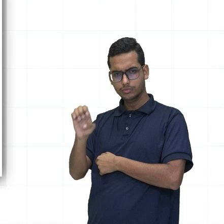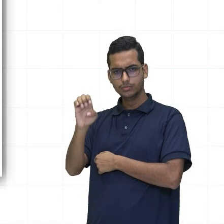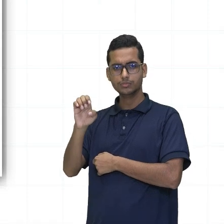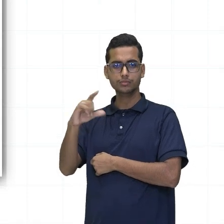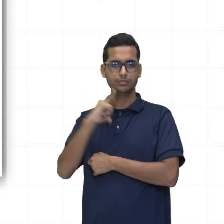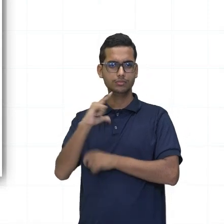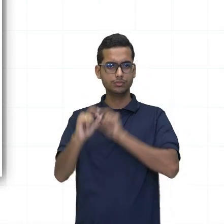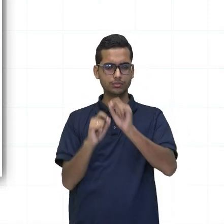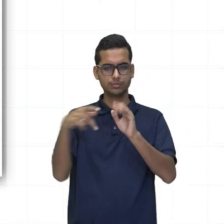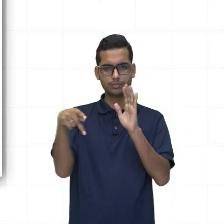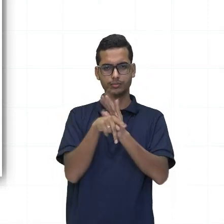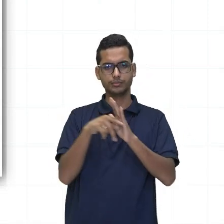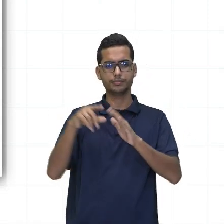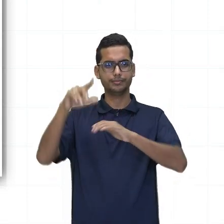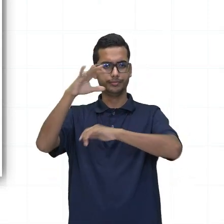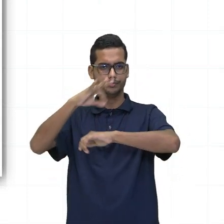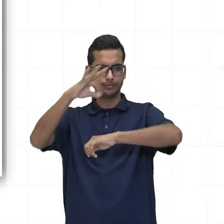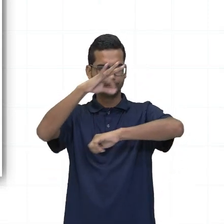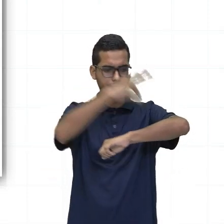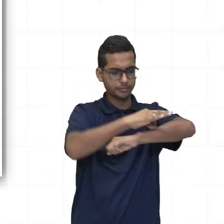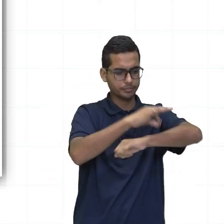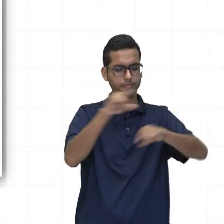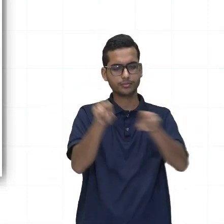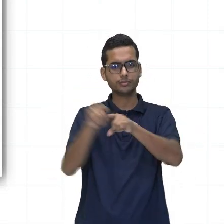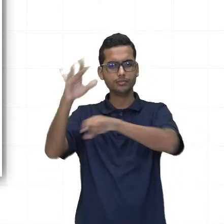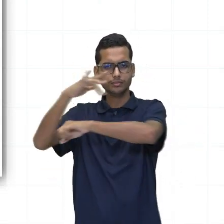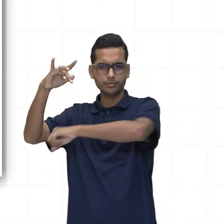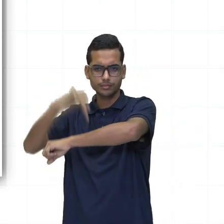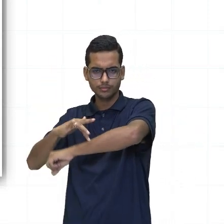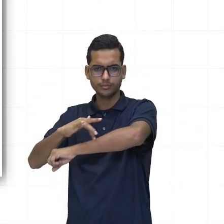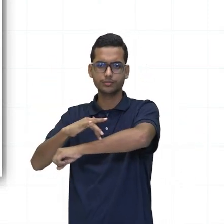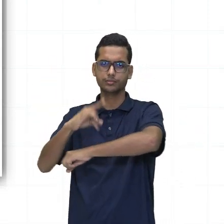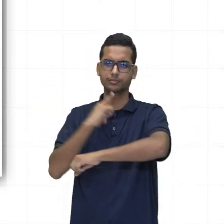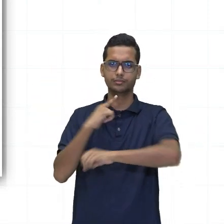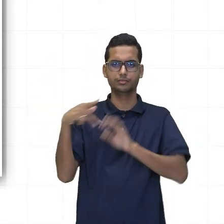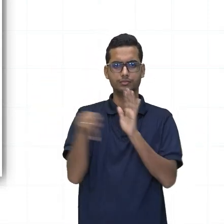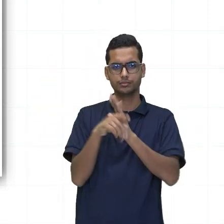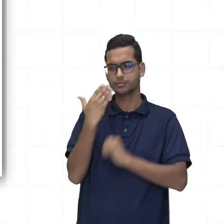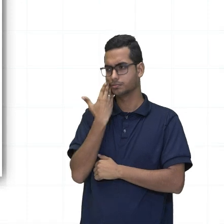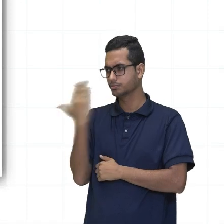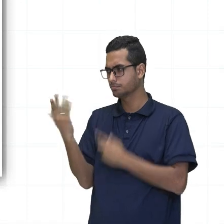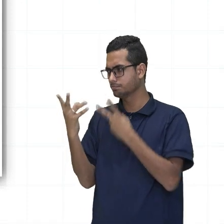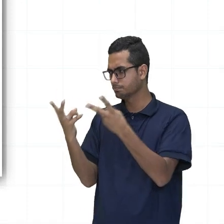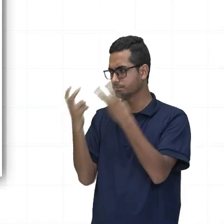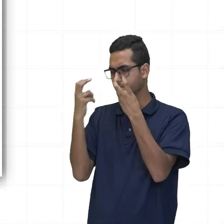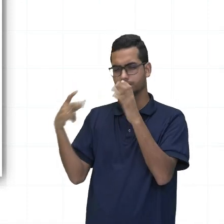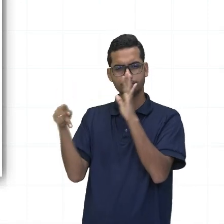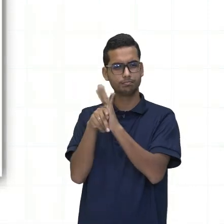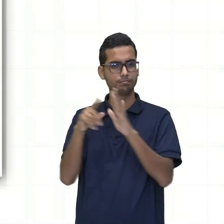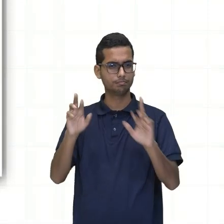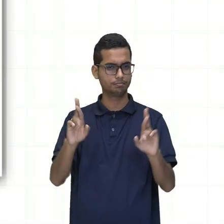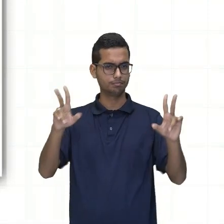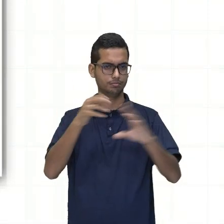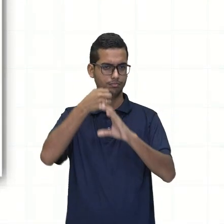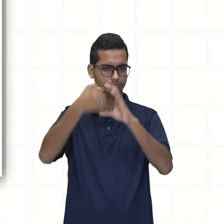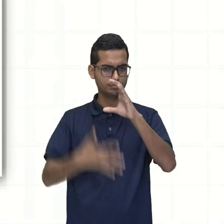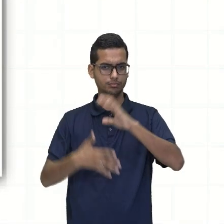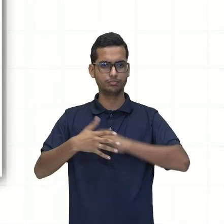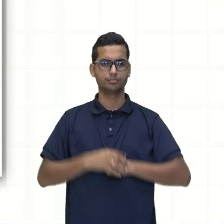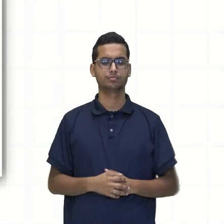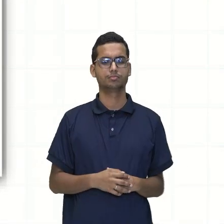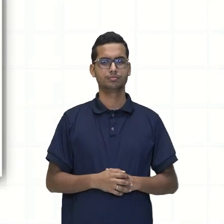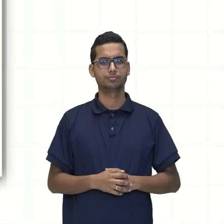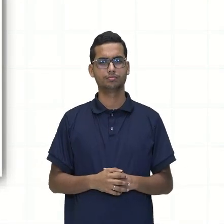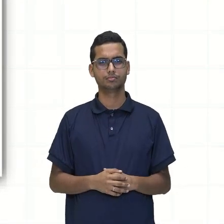o carapanã e o mosquito da dengue, tá? Então, você percebe já de cara que eles têm uma certa diferença, né?